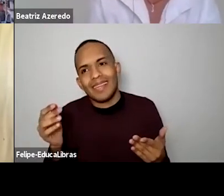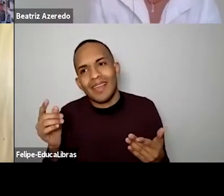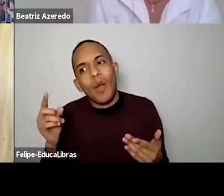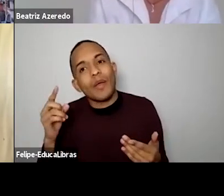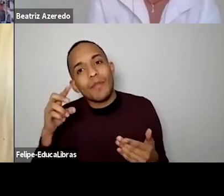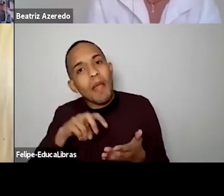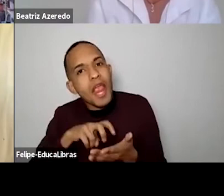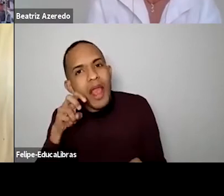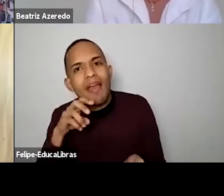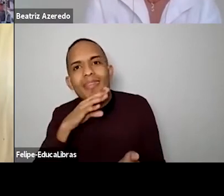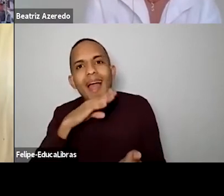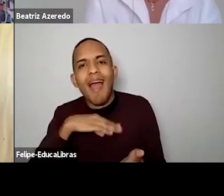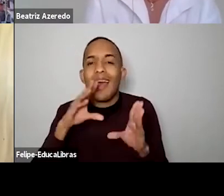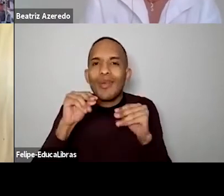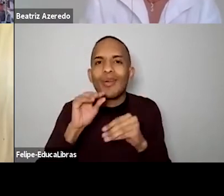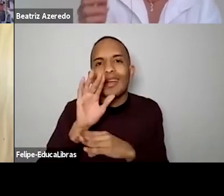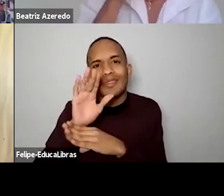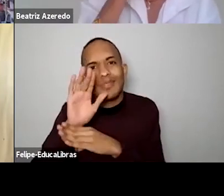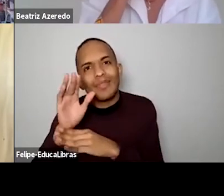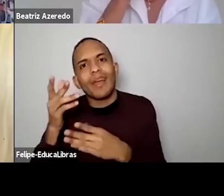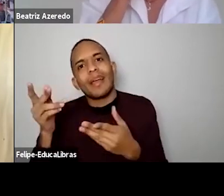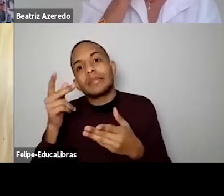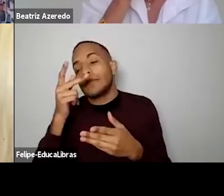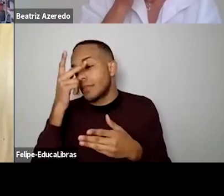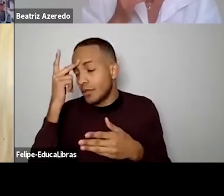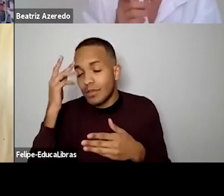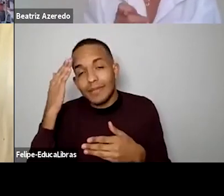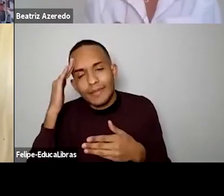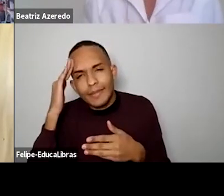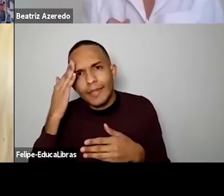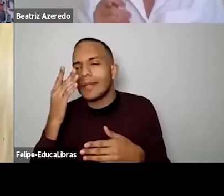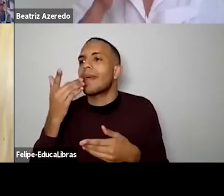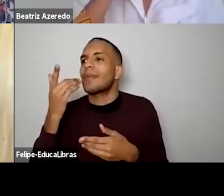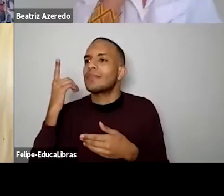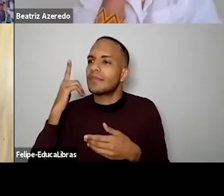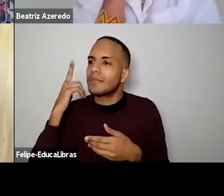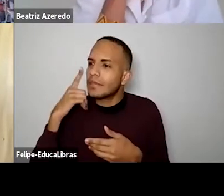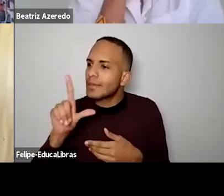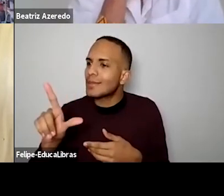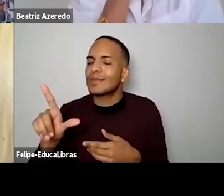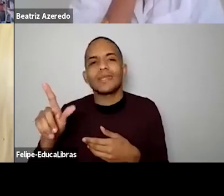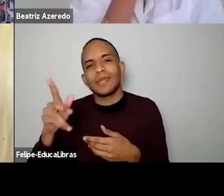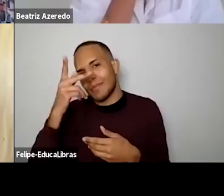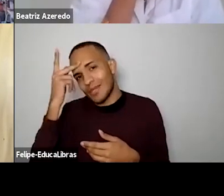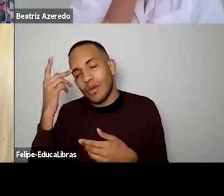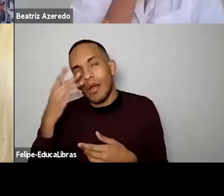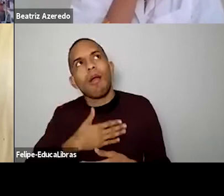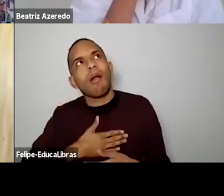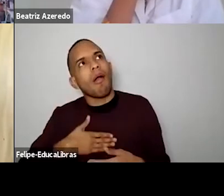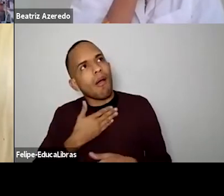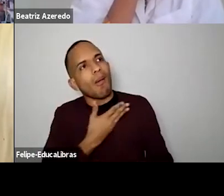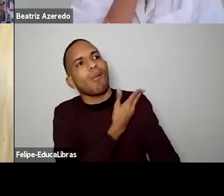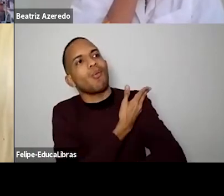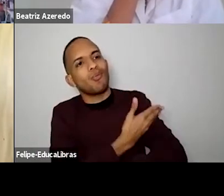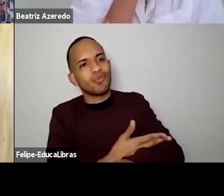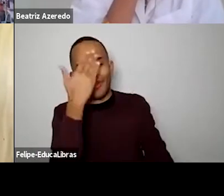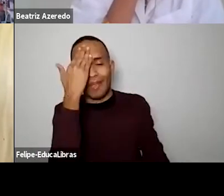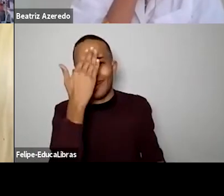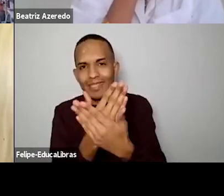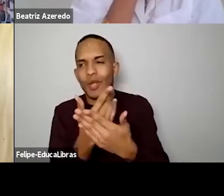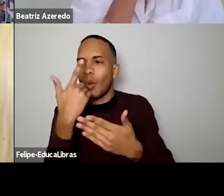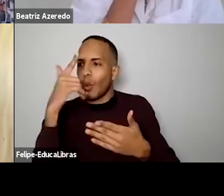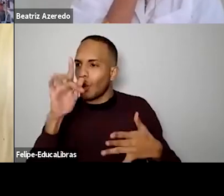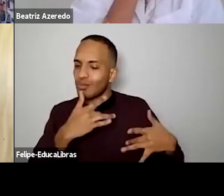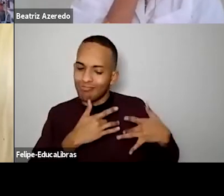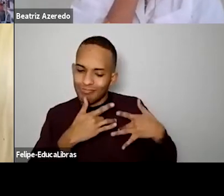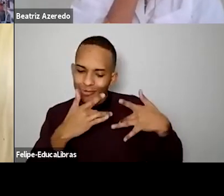setor, a gente fazendo isso, eu acho que a gente tem mais chance de captar essas pessoas para elas voltarem a doar em outros momentos,